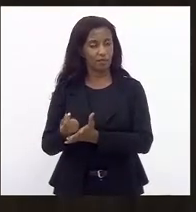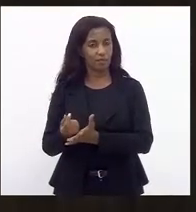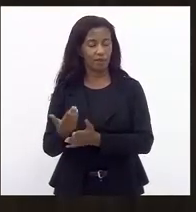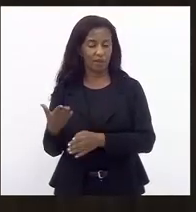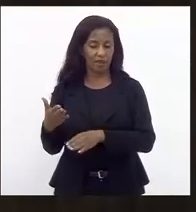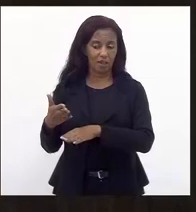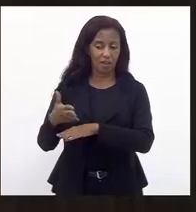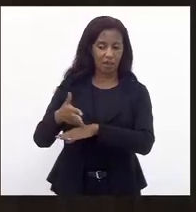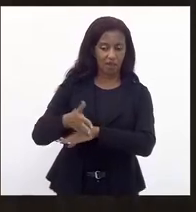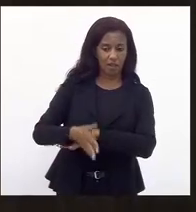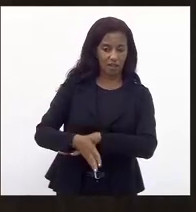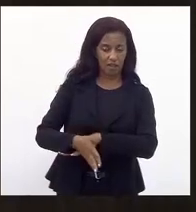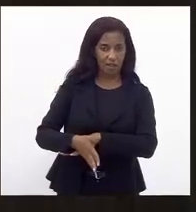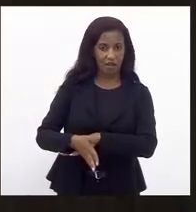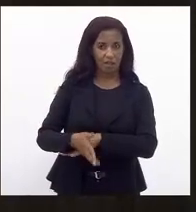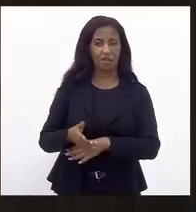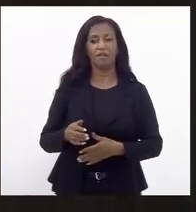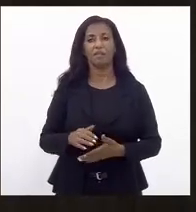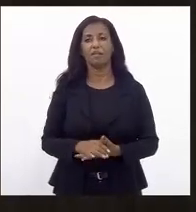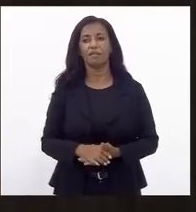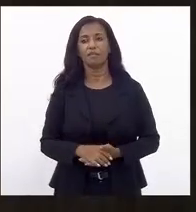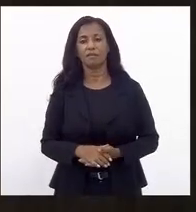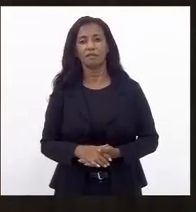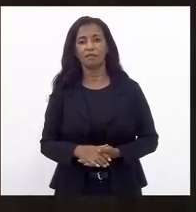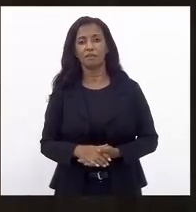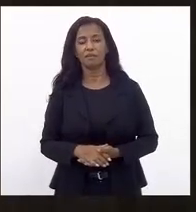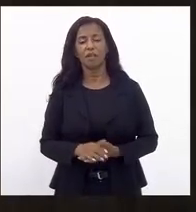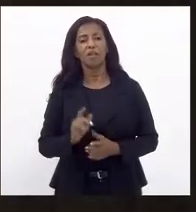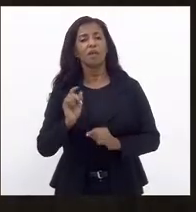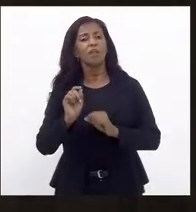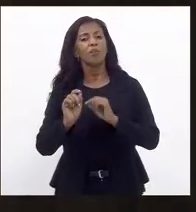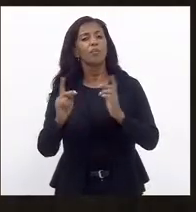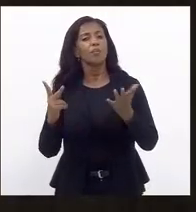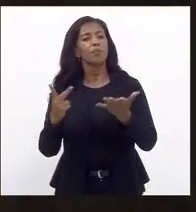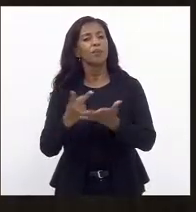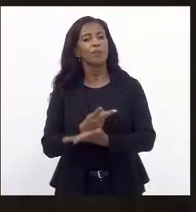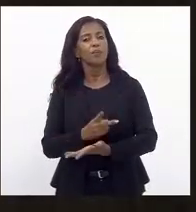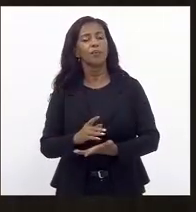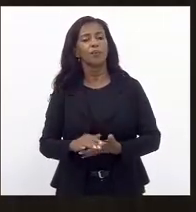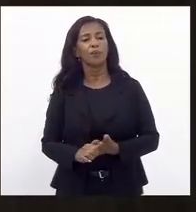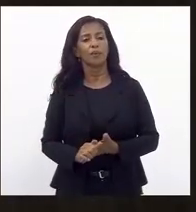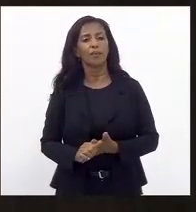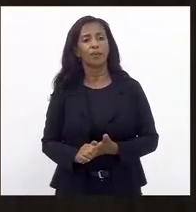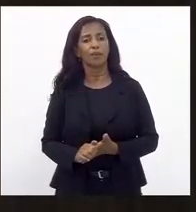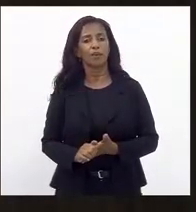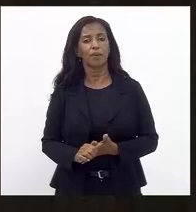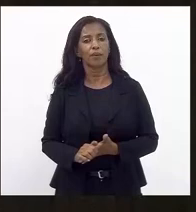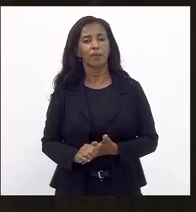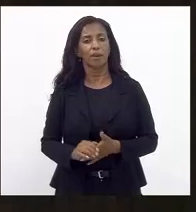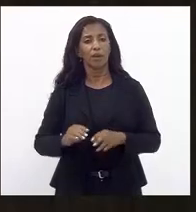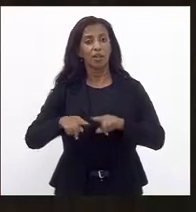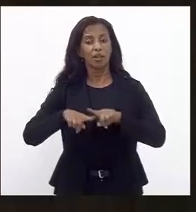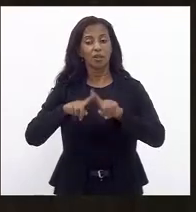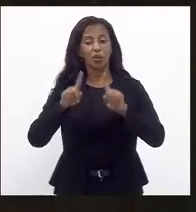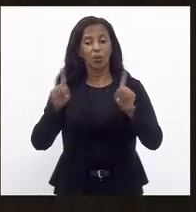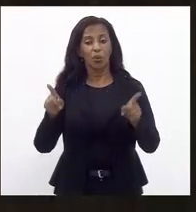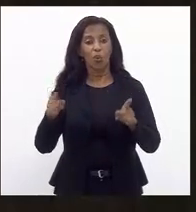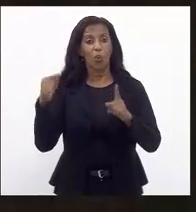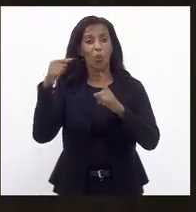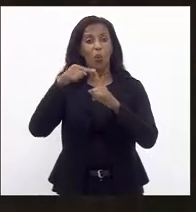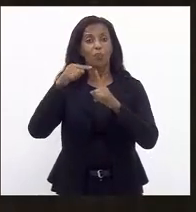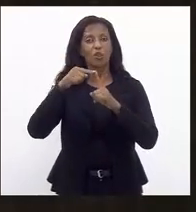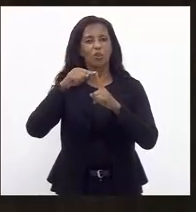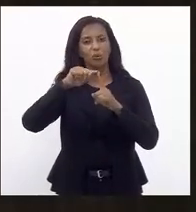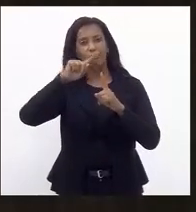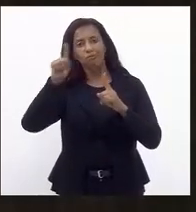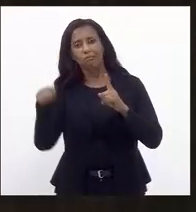entra com essa peça e aí o que que acontece se desconstrói o objetivo